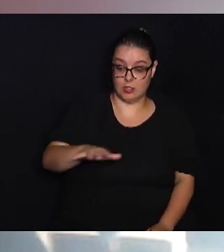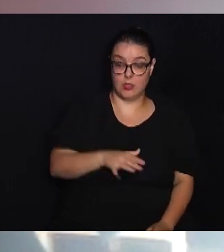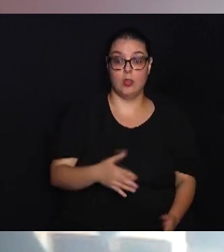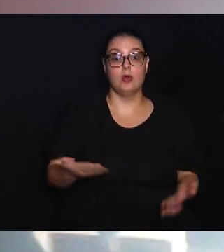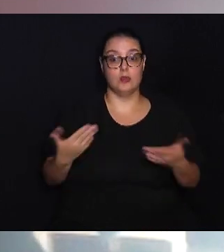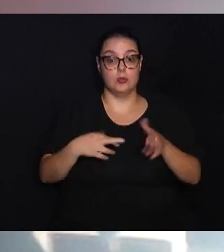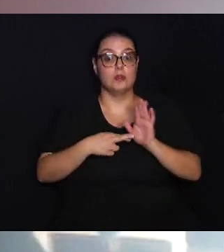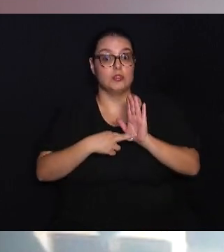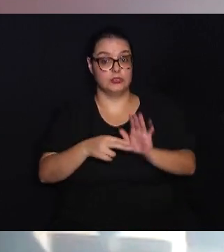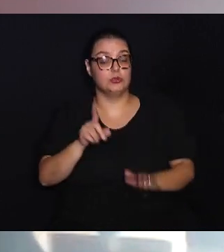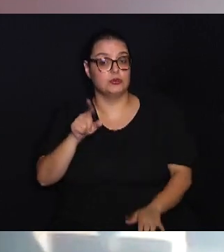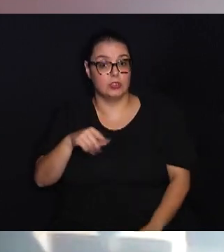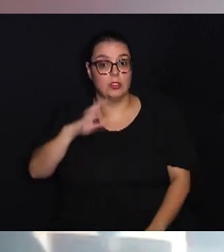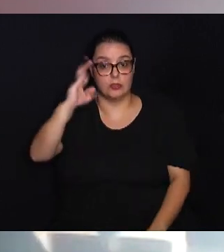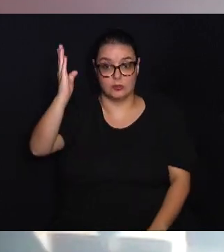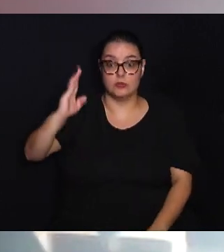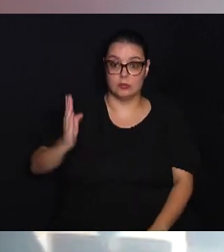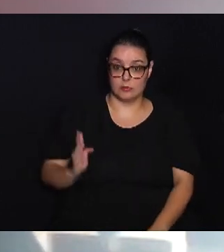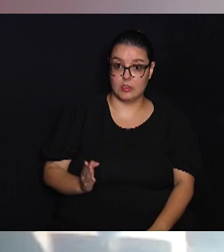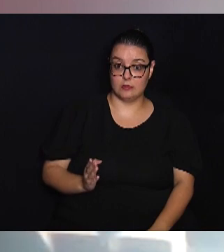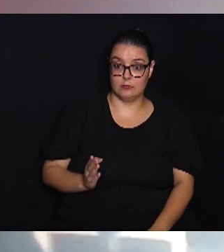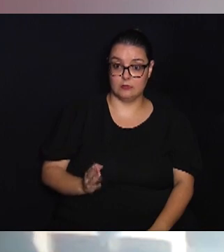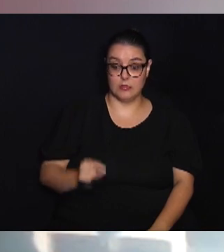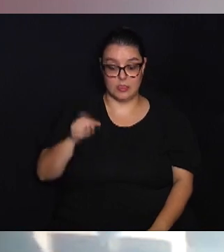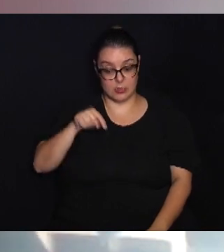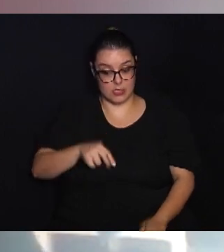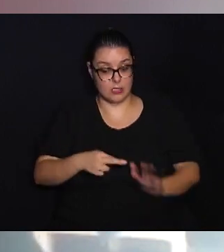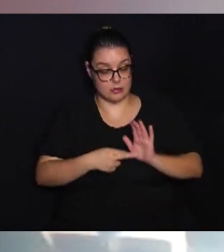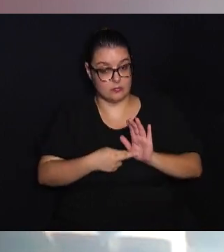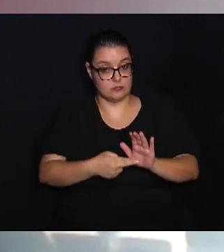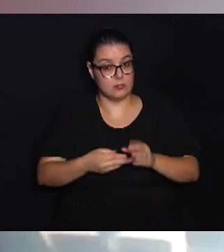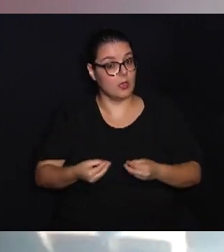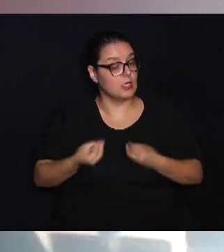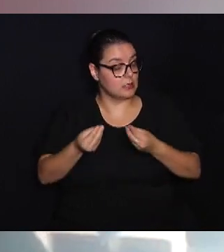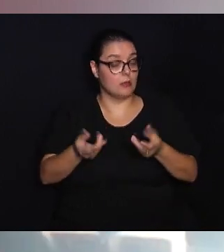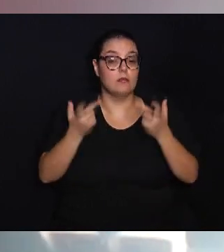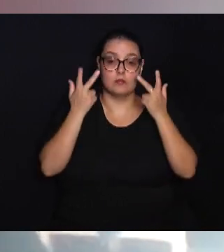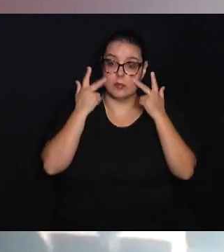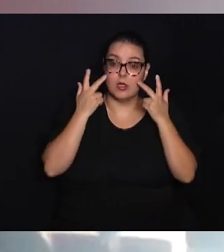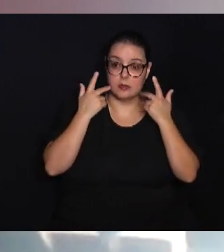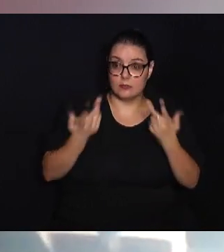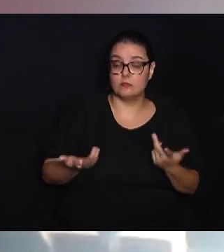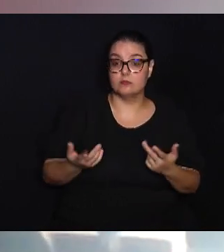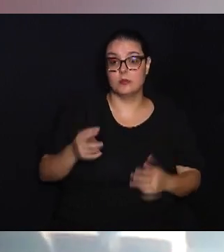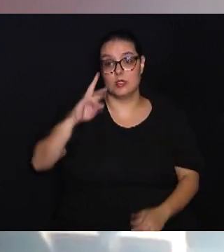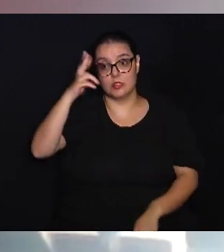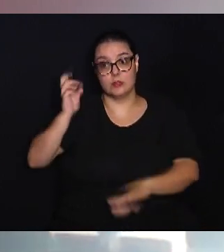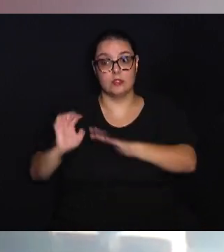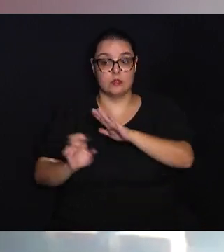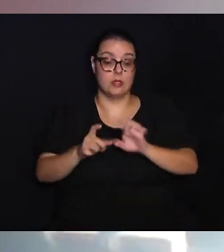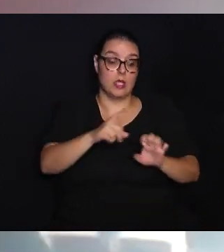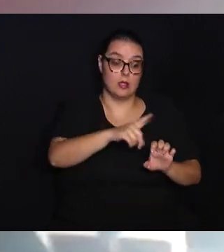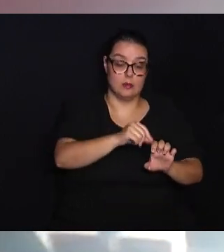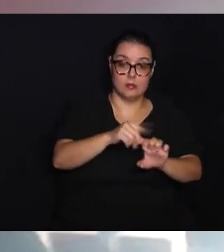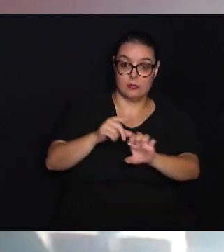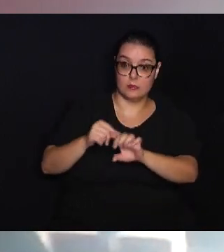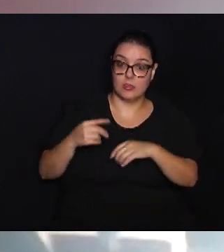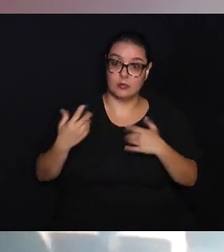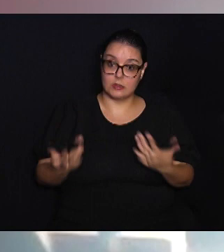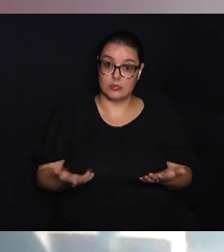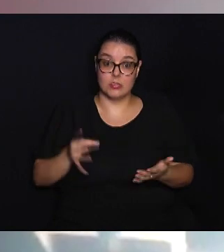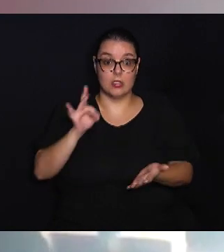são cidades que que hoje são referências no Brasil e essas referências trazem naturalmente empresários e